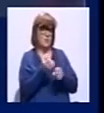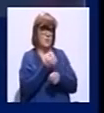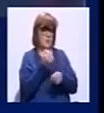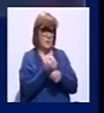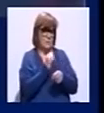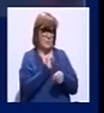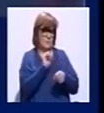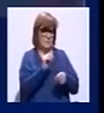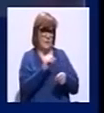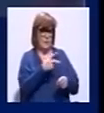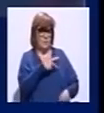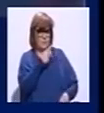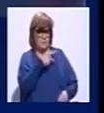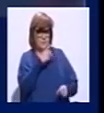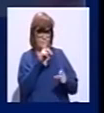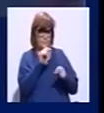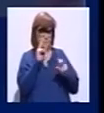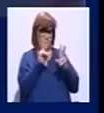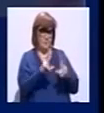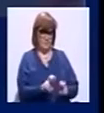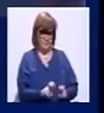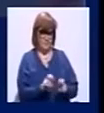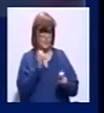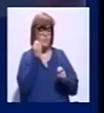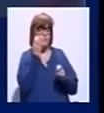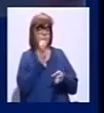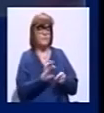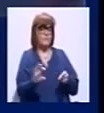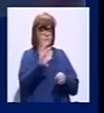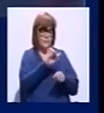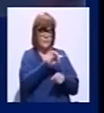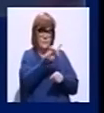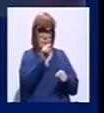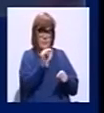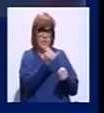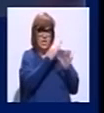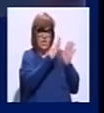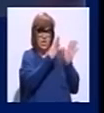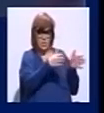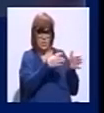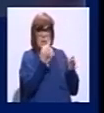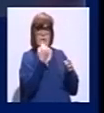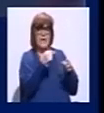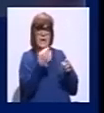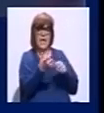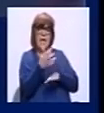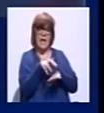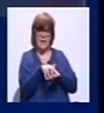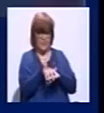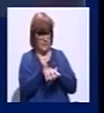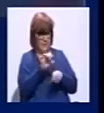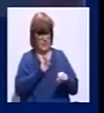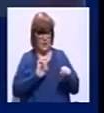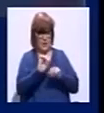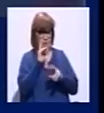da academia e da investigação de que forma é que de facto os institutos a tem adaptado a sua